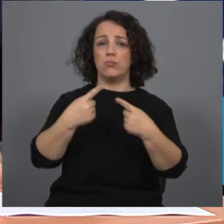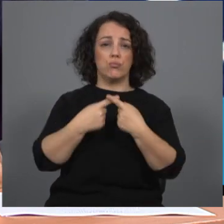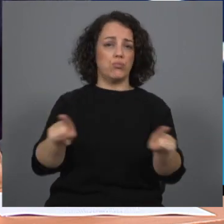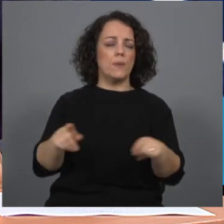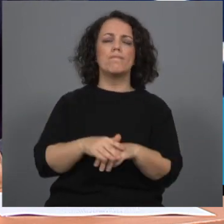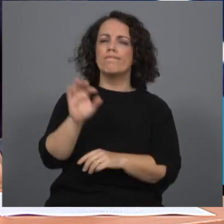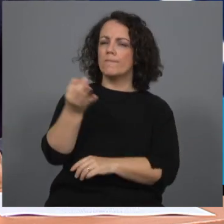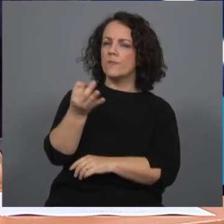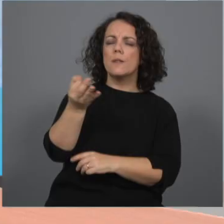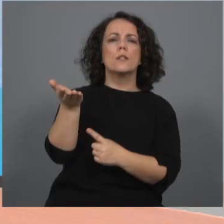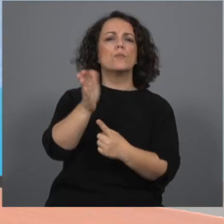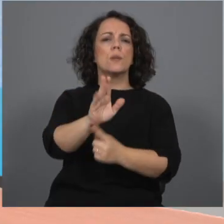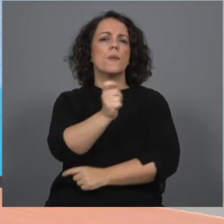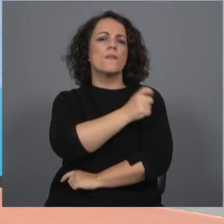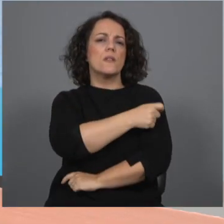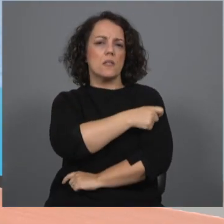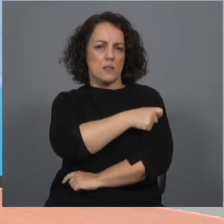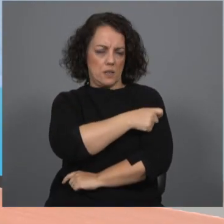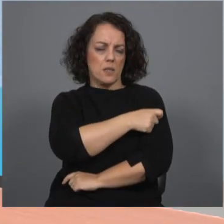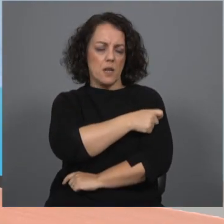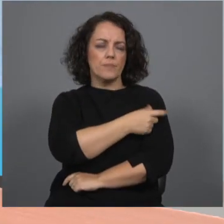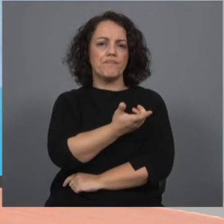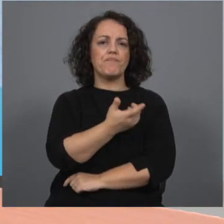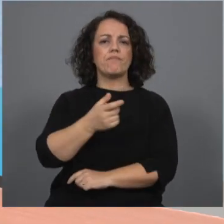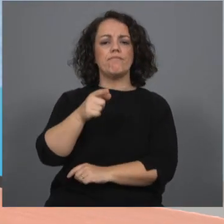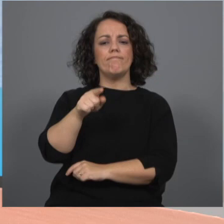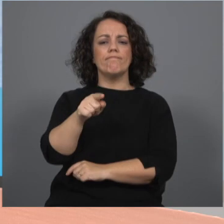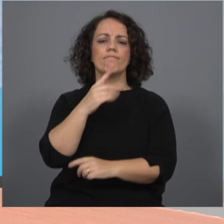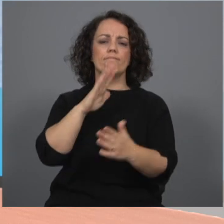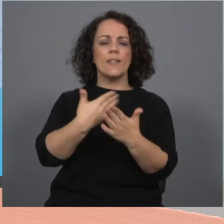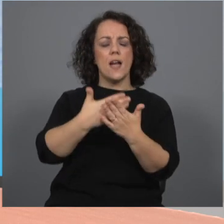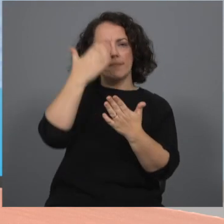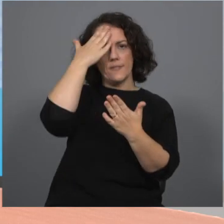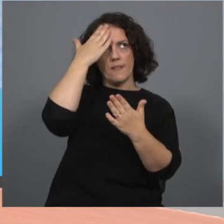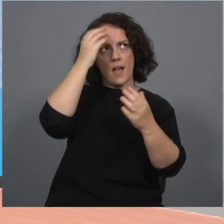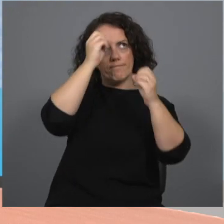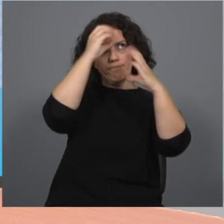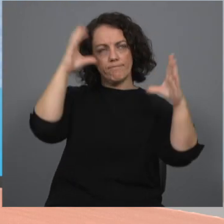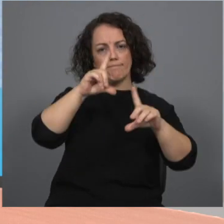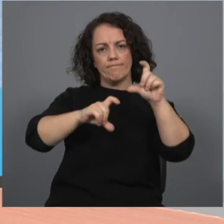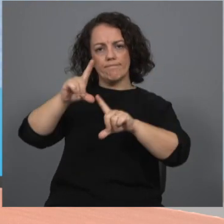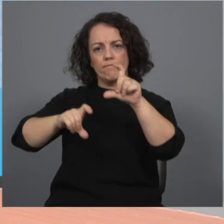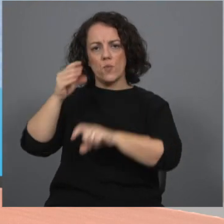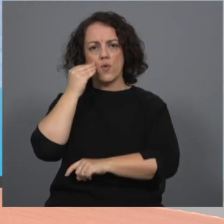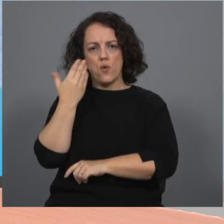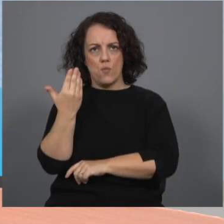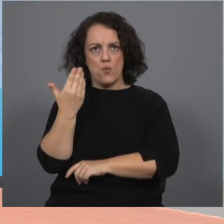exemplo, o exemplo da vacinação. Que indicadores podemos escolher a isso sobre, de facto, o encarar este